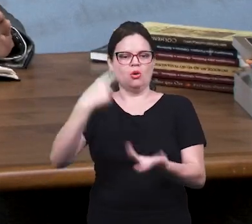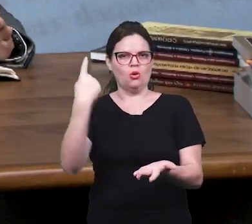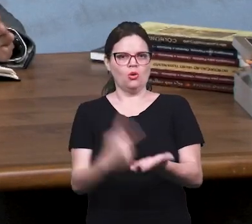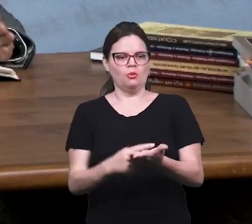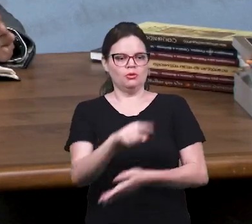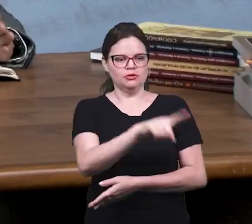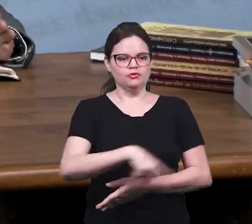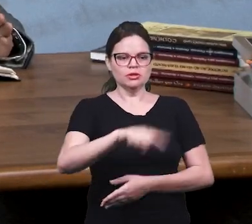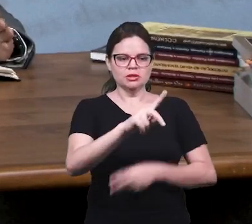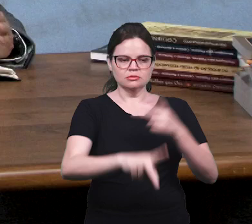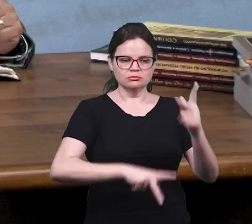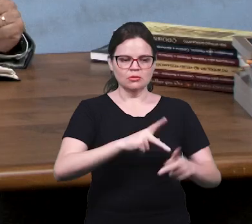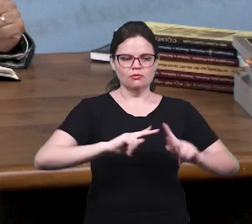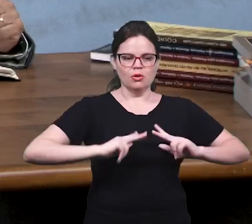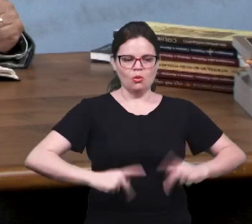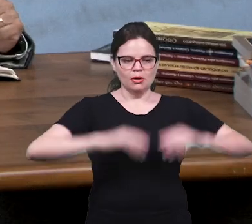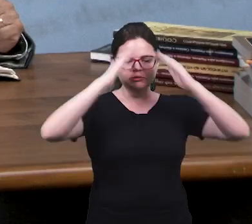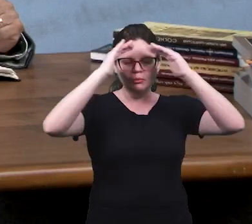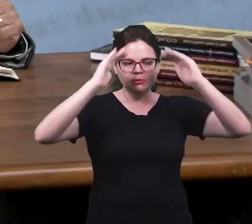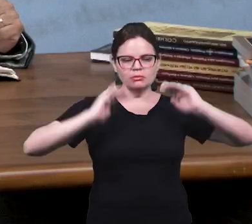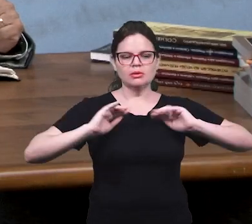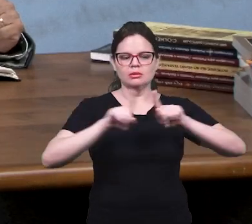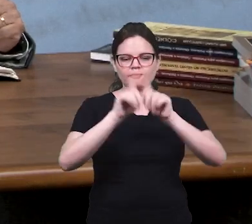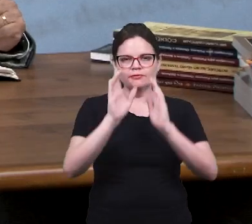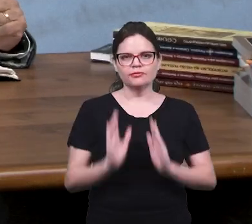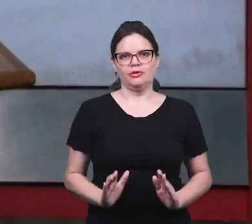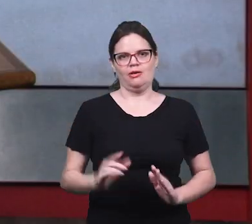da obediência e da fidelidade.